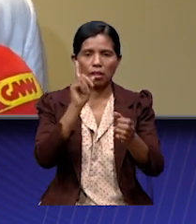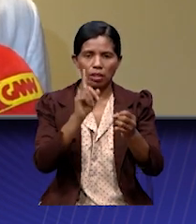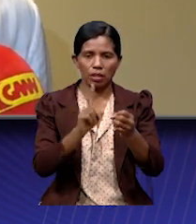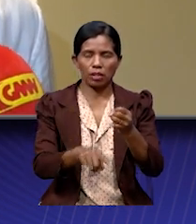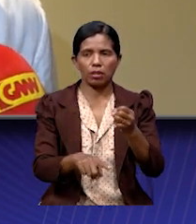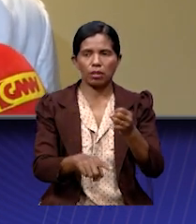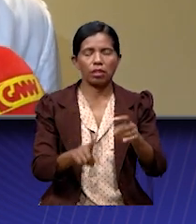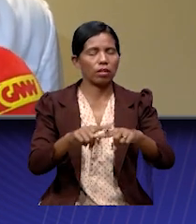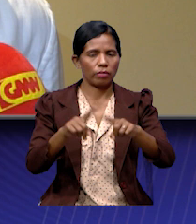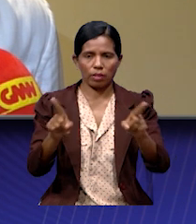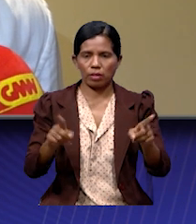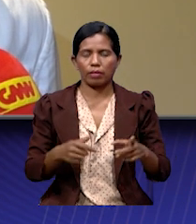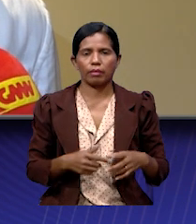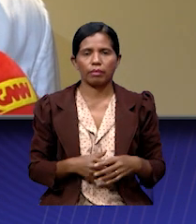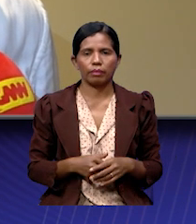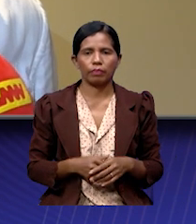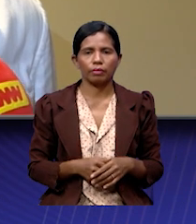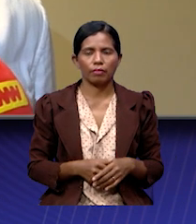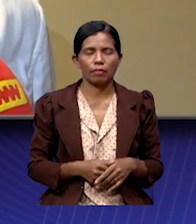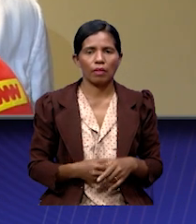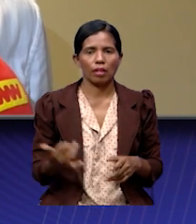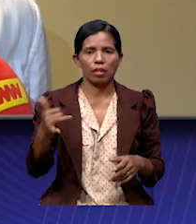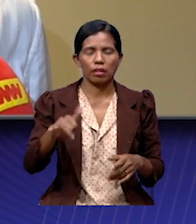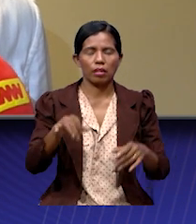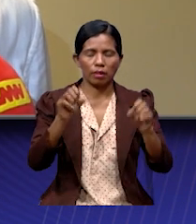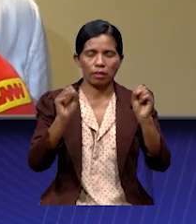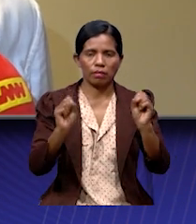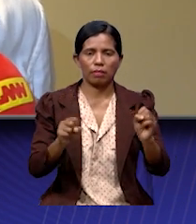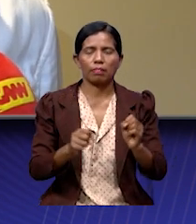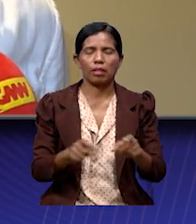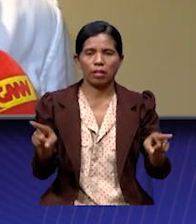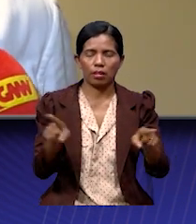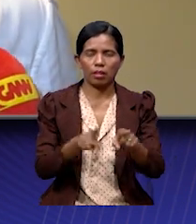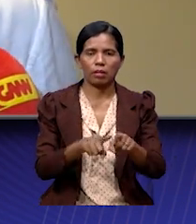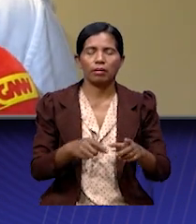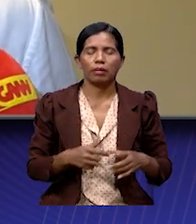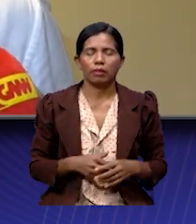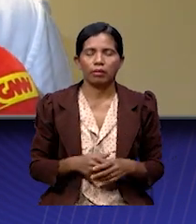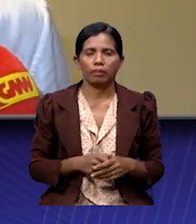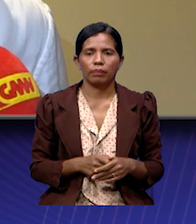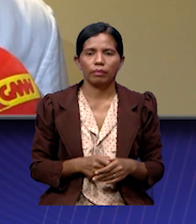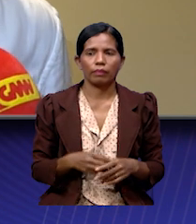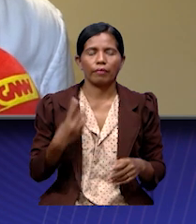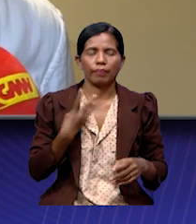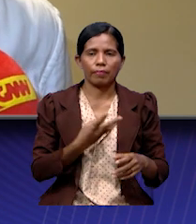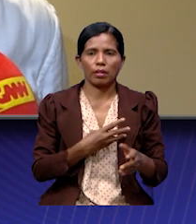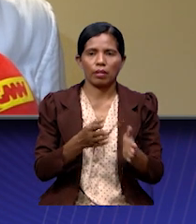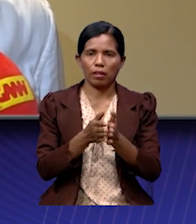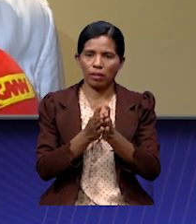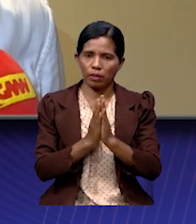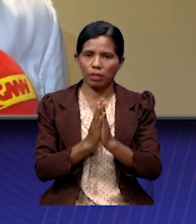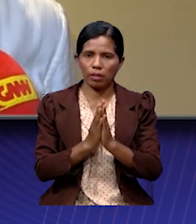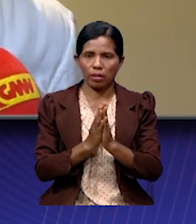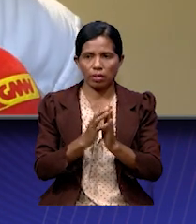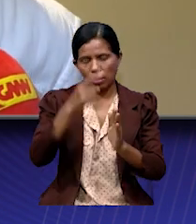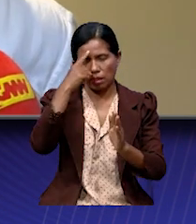sel lahani sangida então sira bele saia nessa ne mois ita husu tan sama